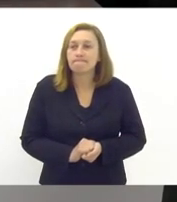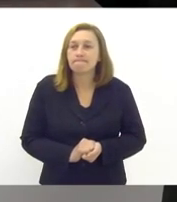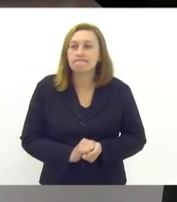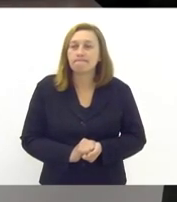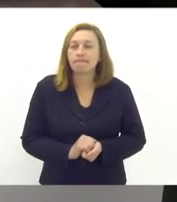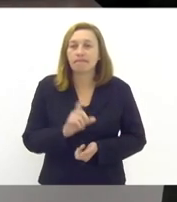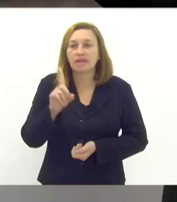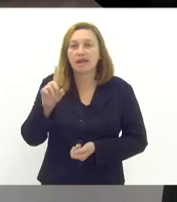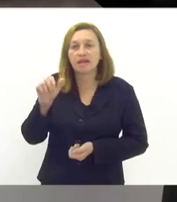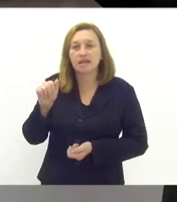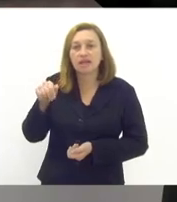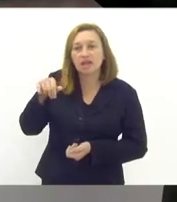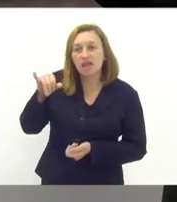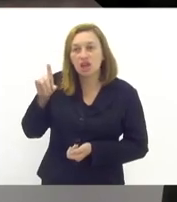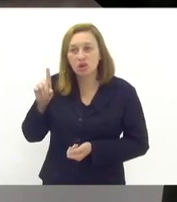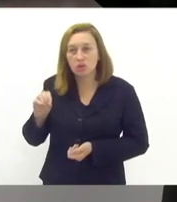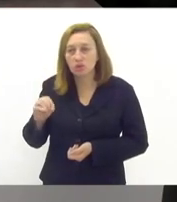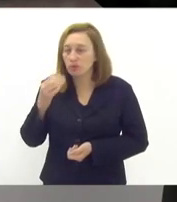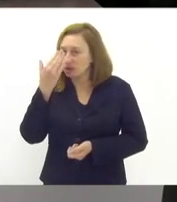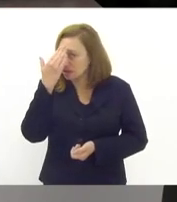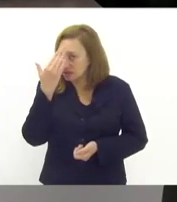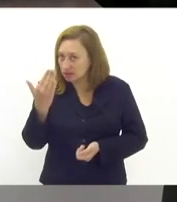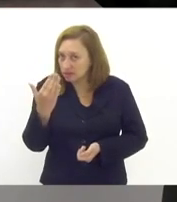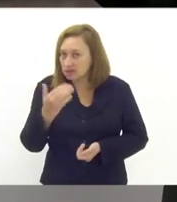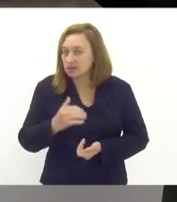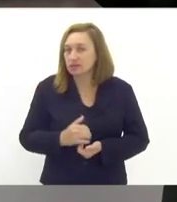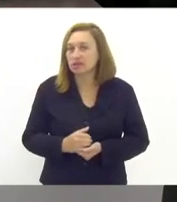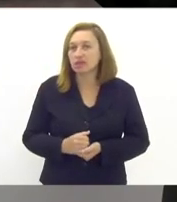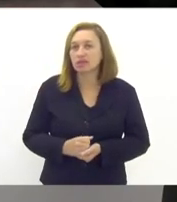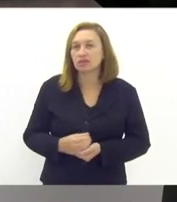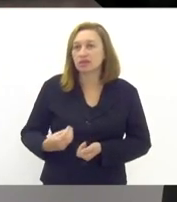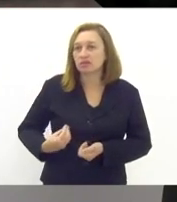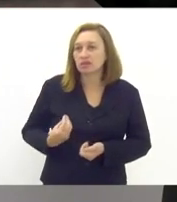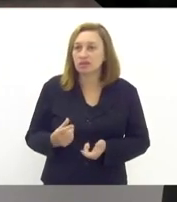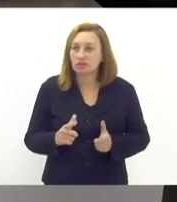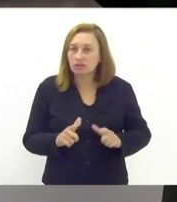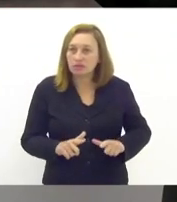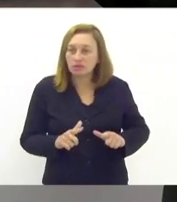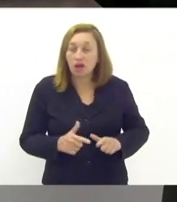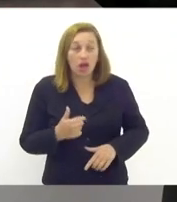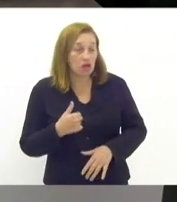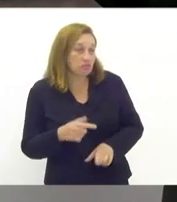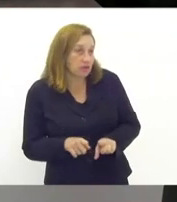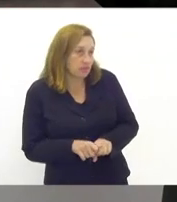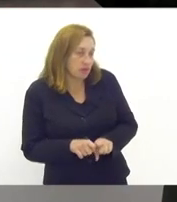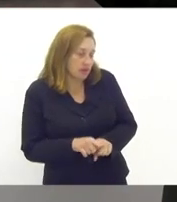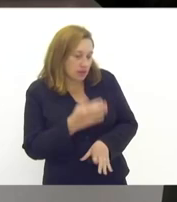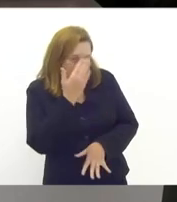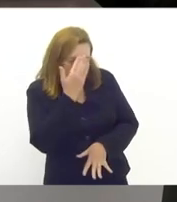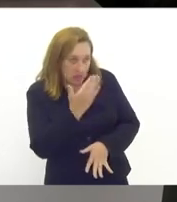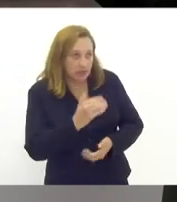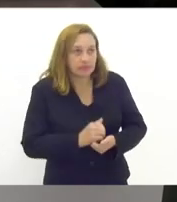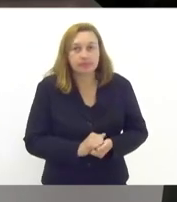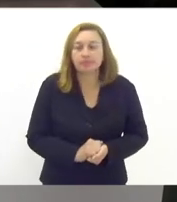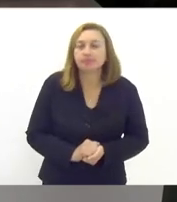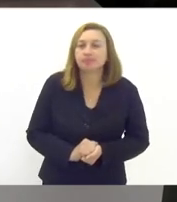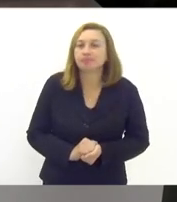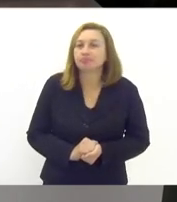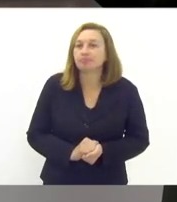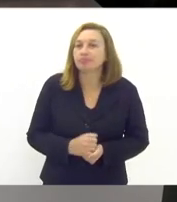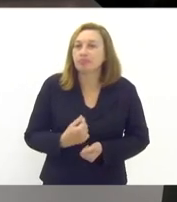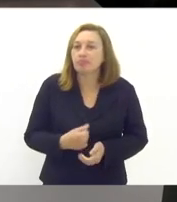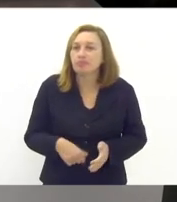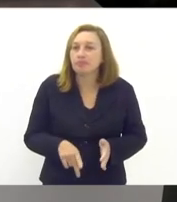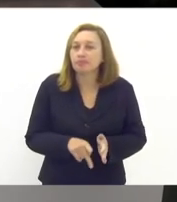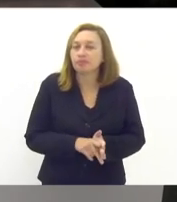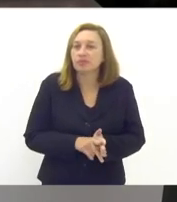Danilo, queria agradecer a sua participação nessa CPI. Queria prestar, como membro do